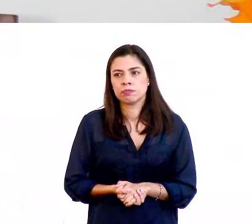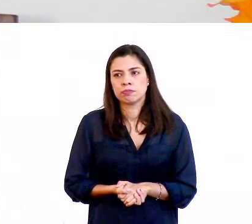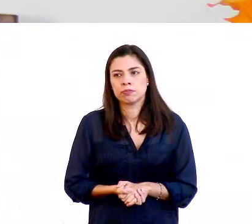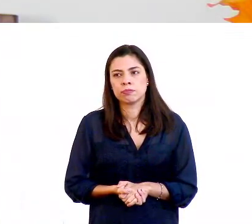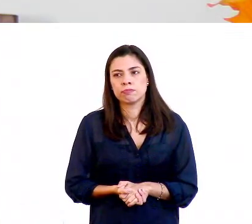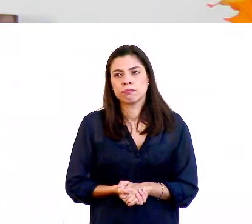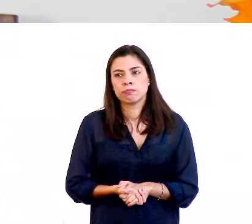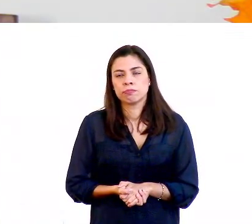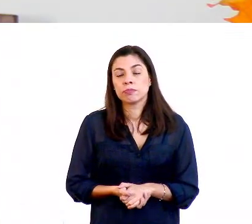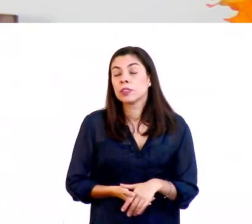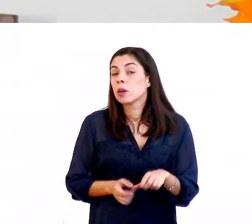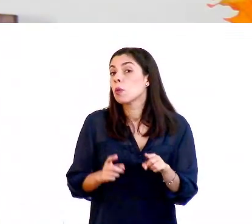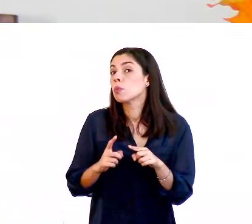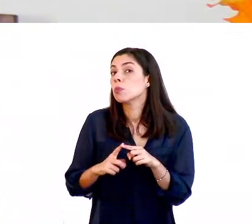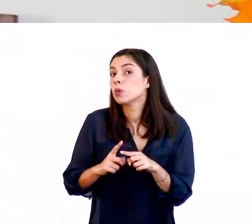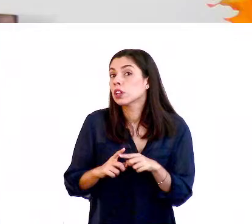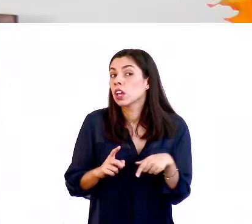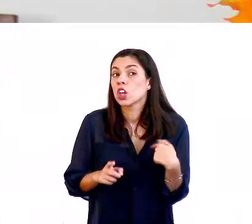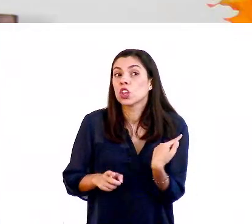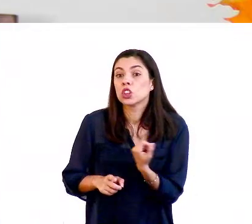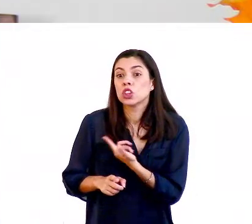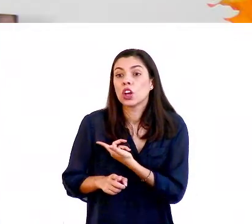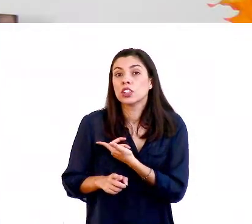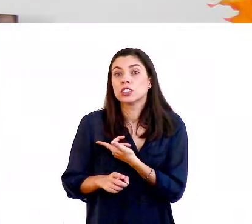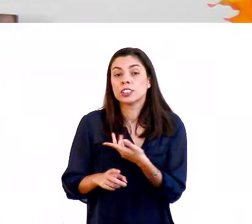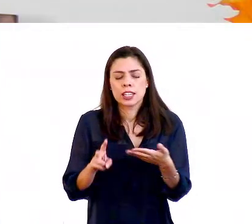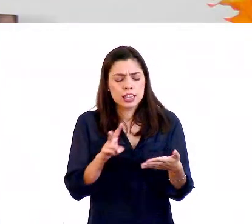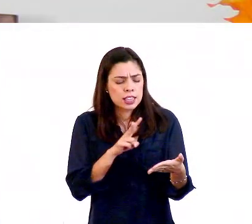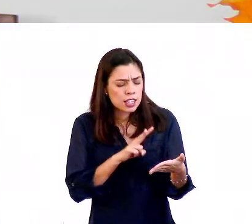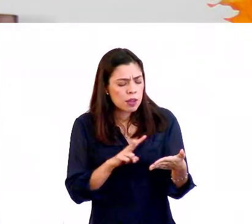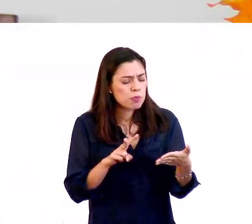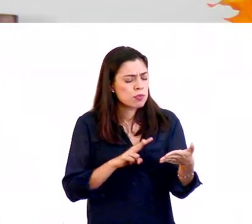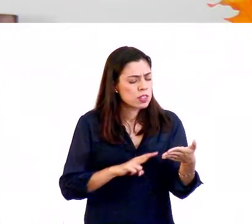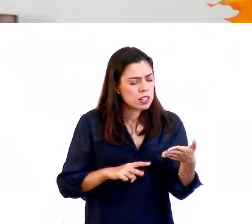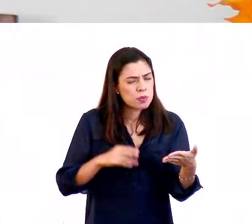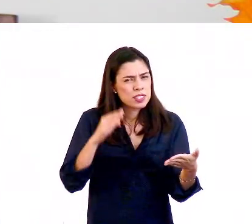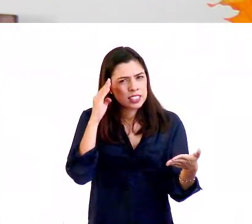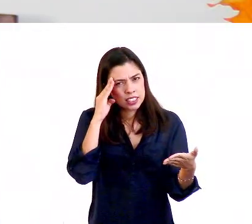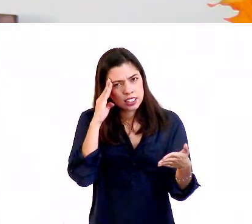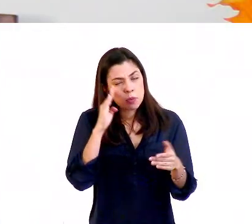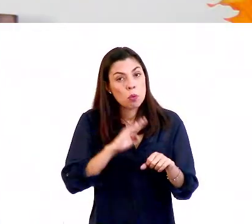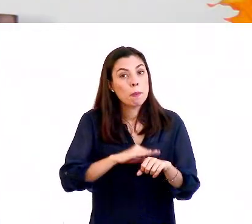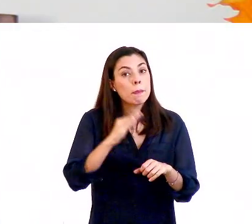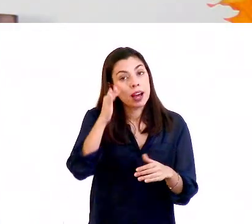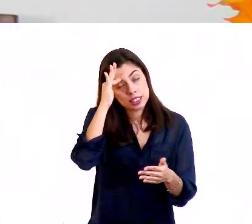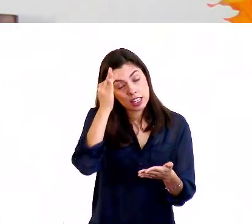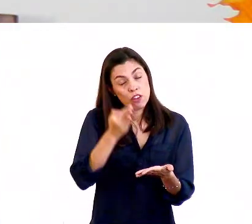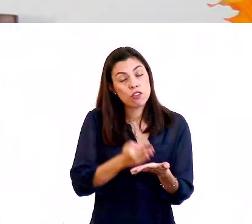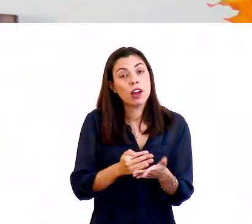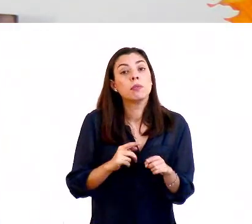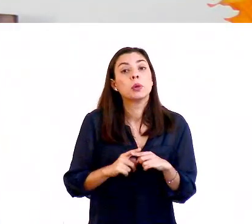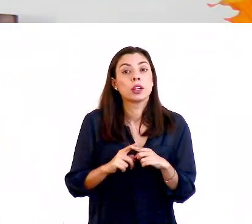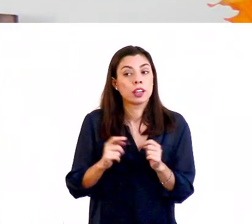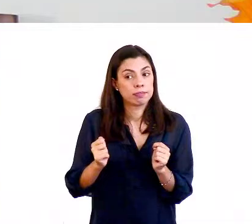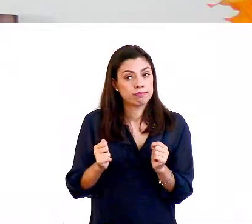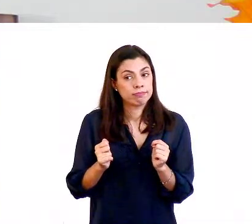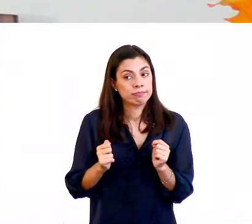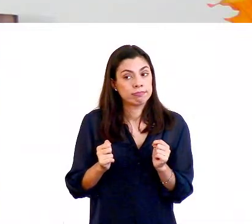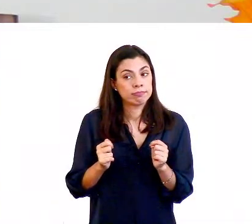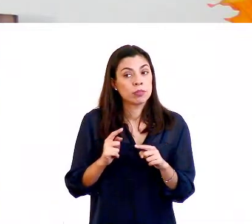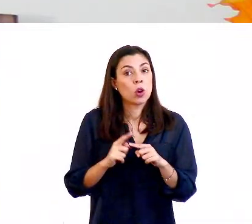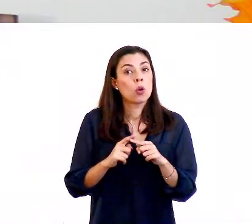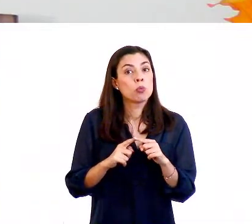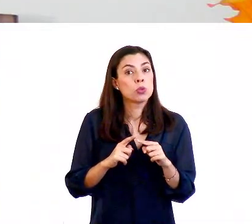dardos inflamados do maligno. Satanás não pode mais nos acusar perante o tribunal de Deus, porque a